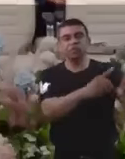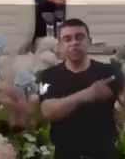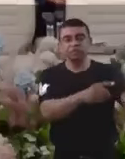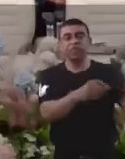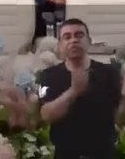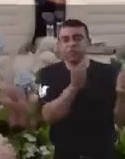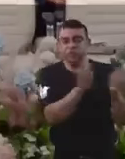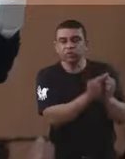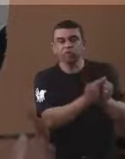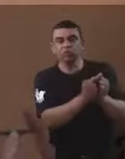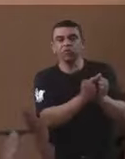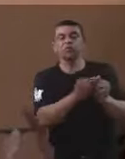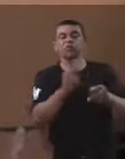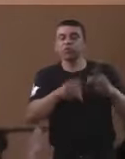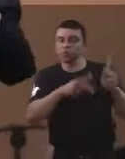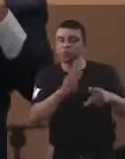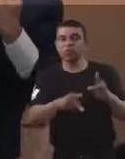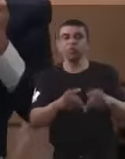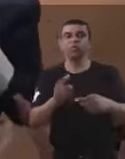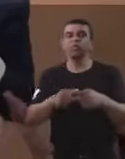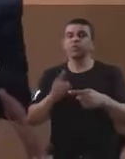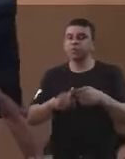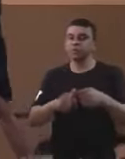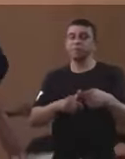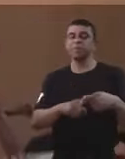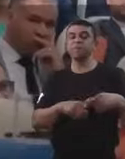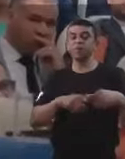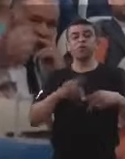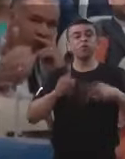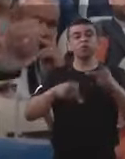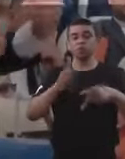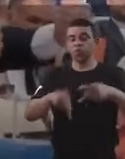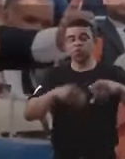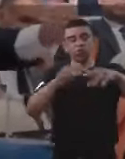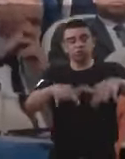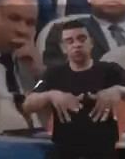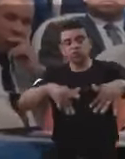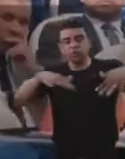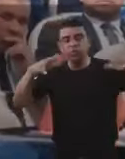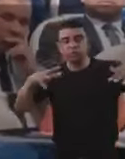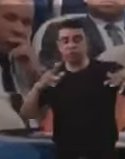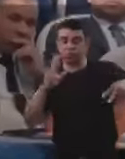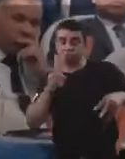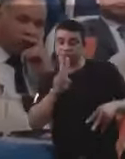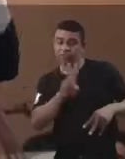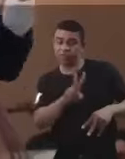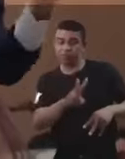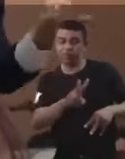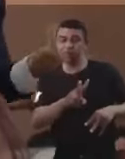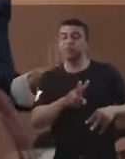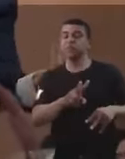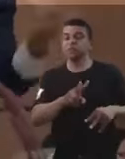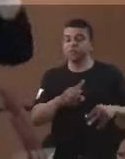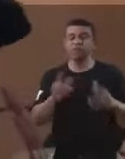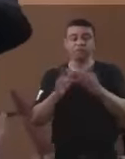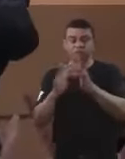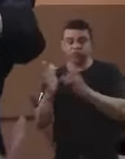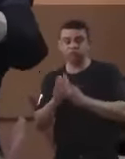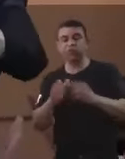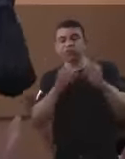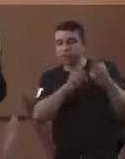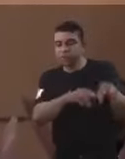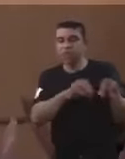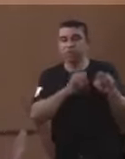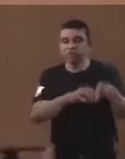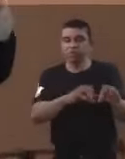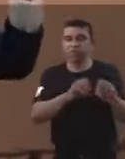A multidão está vendo Jesus me ensinar. Se eu não me comportar conforme Jesus está me ensinando, logo